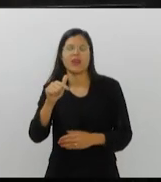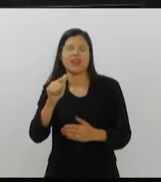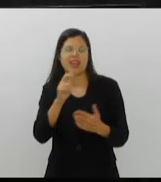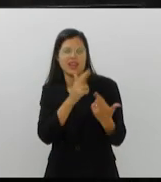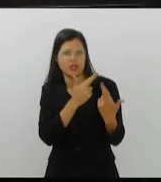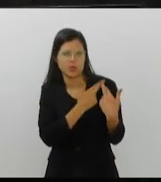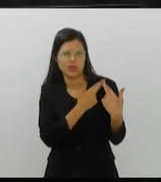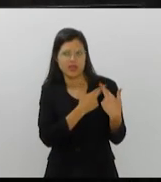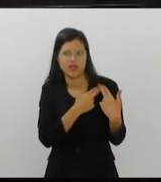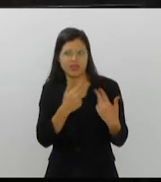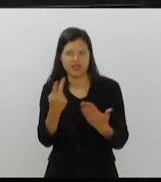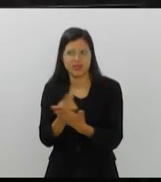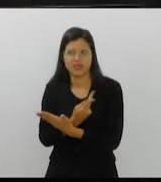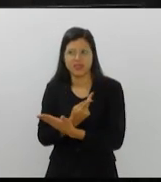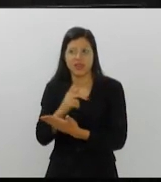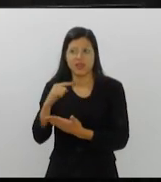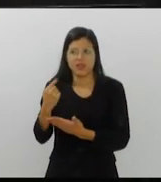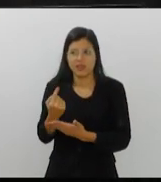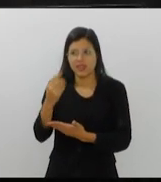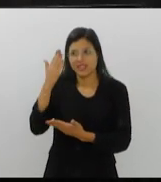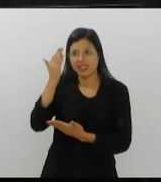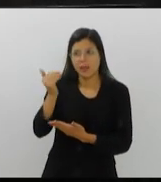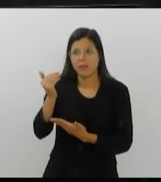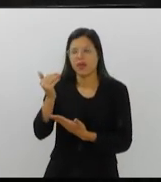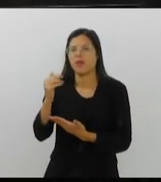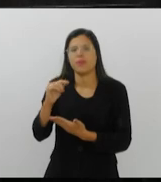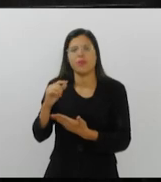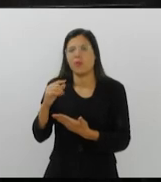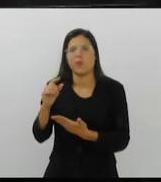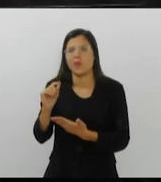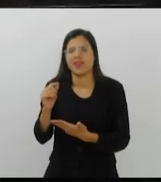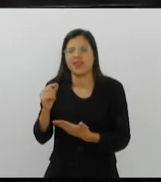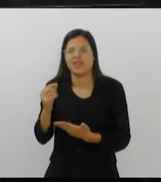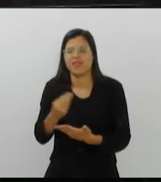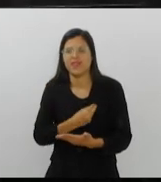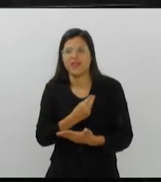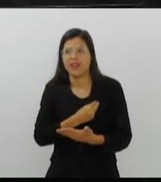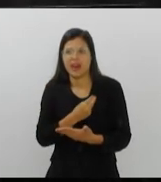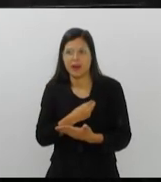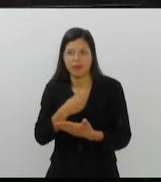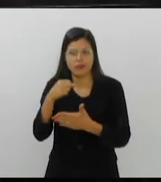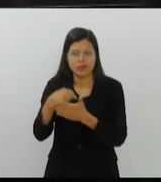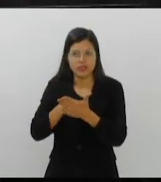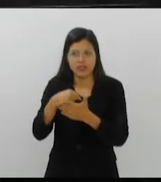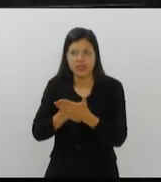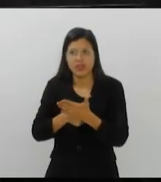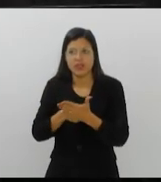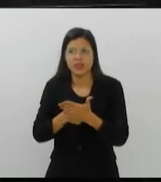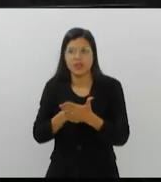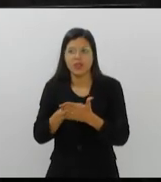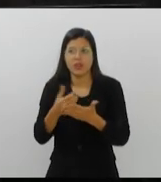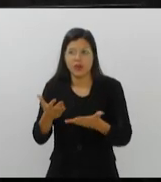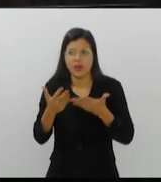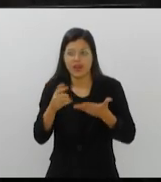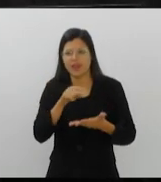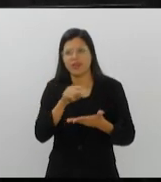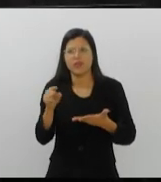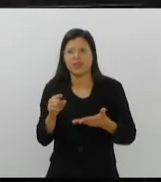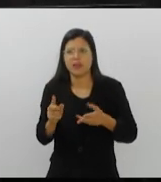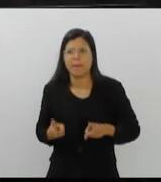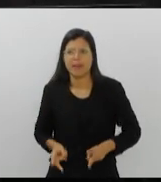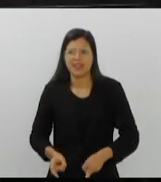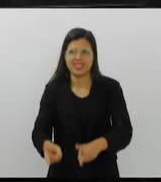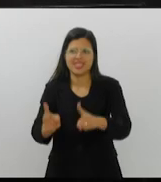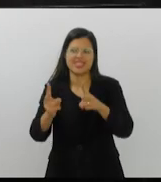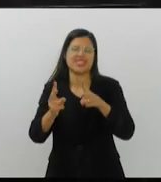Nós sabemos que nós passamos, nós sabemos onde nós começamos. Eu te admiro, eu quero você na minha vida para o resto da